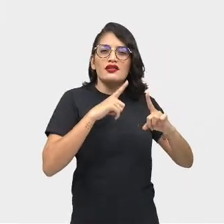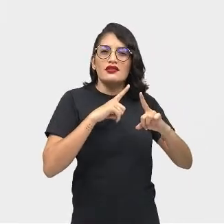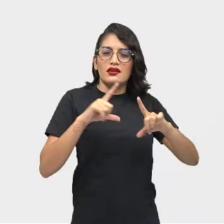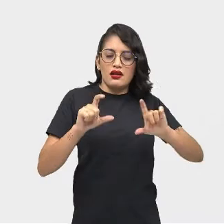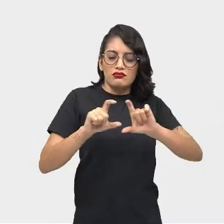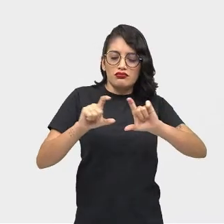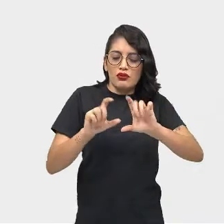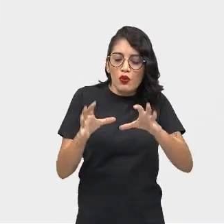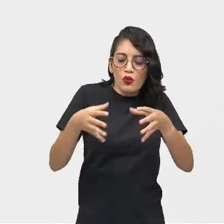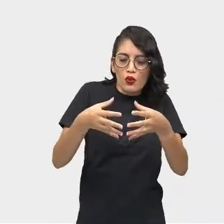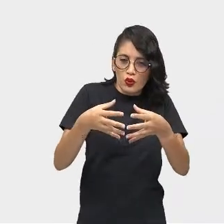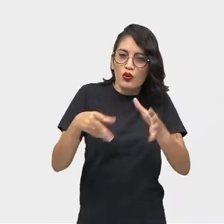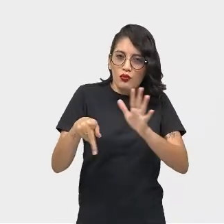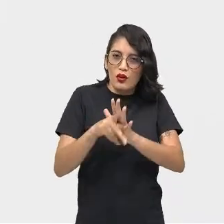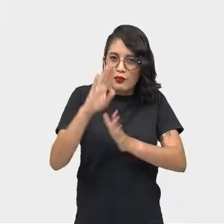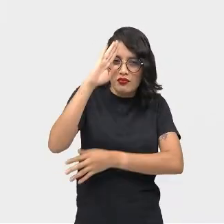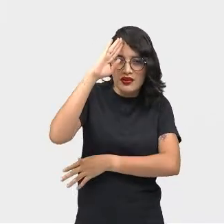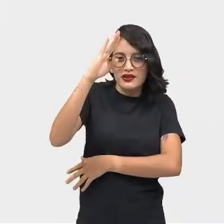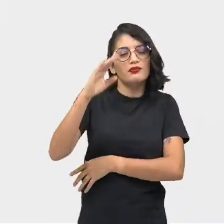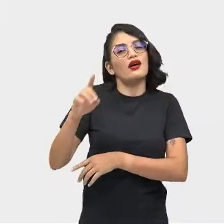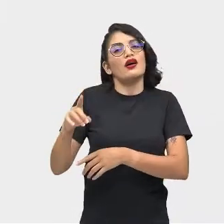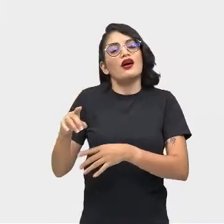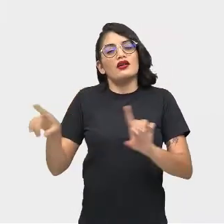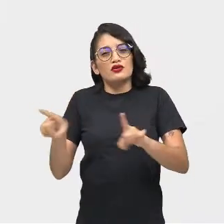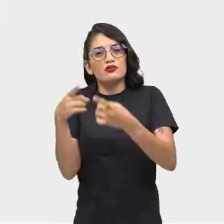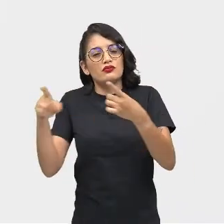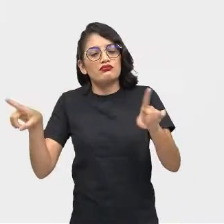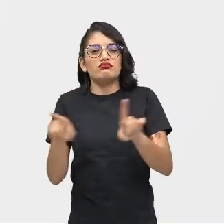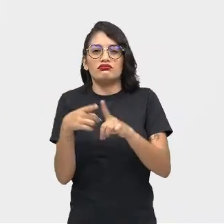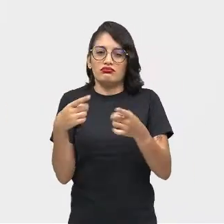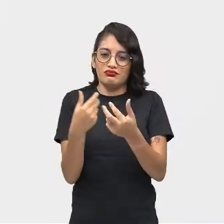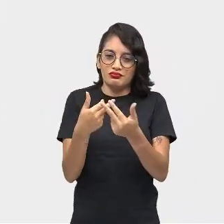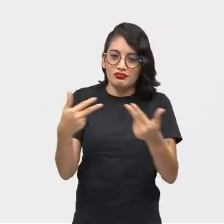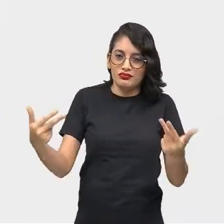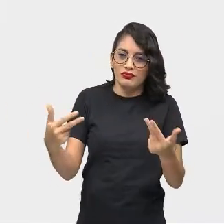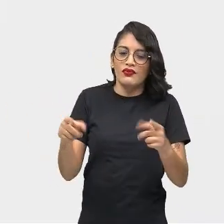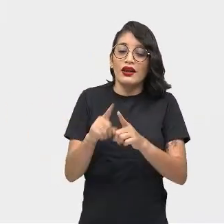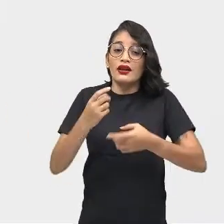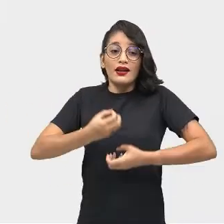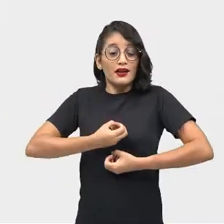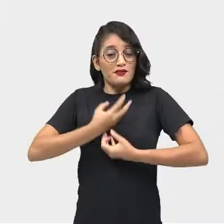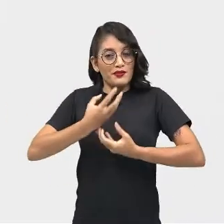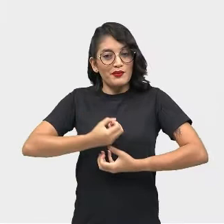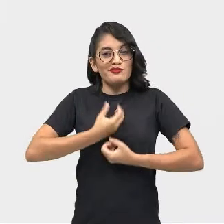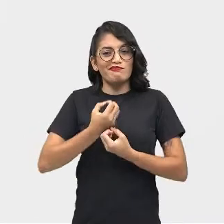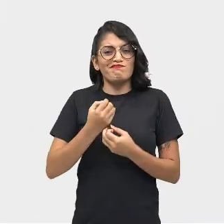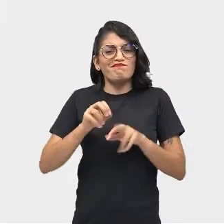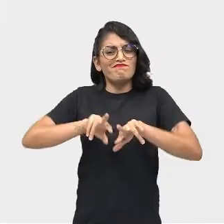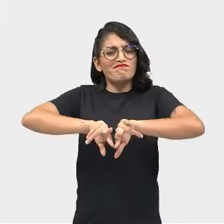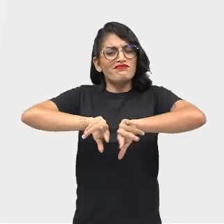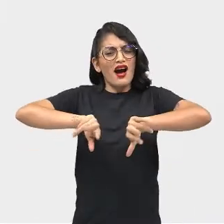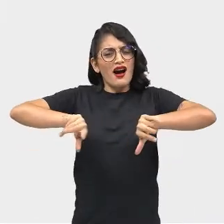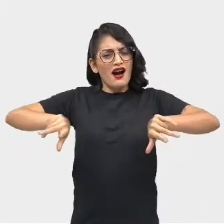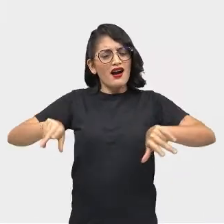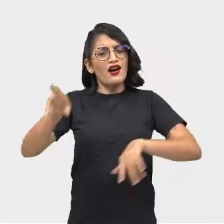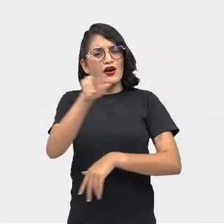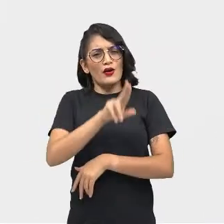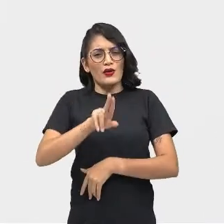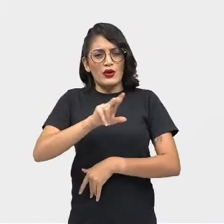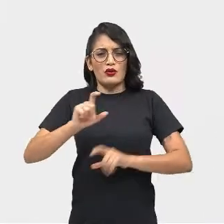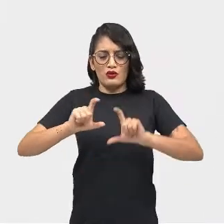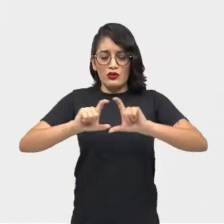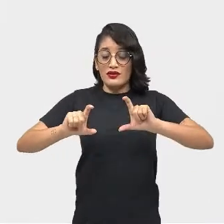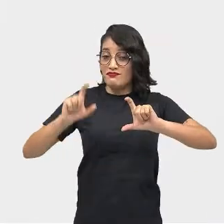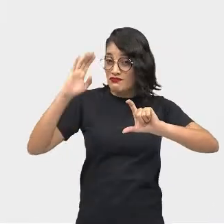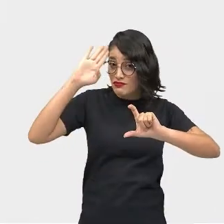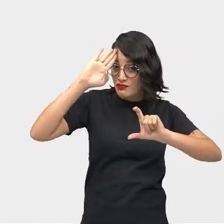várias músicas também, olha, os hinos, as músicas, os poemas fazem uso da questão do refrão.